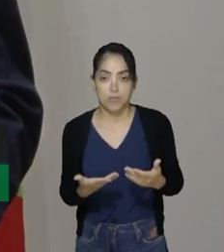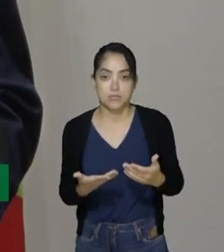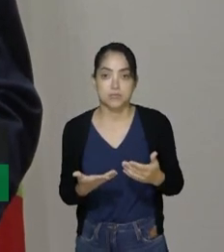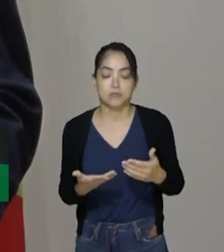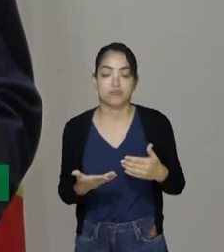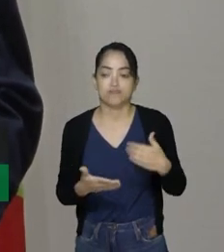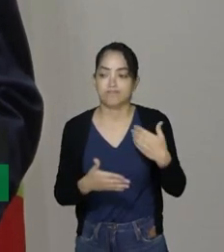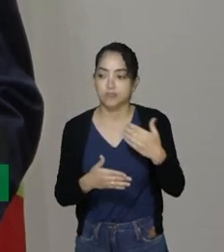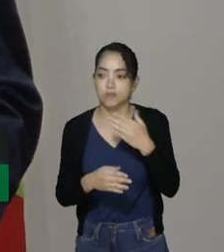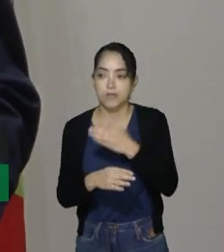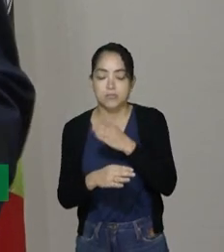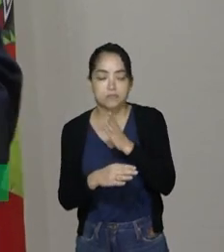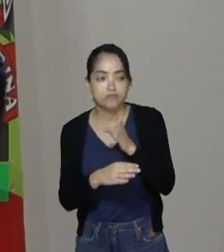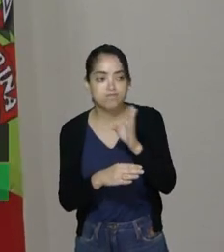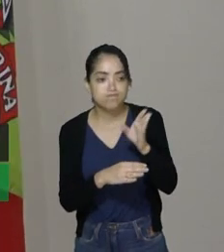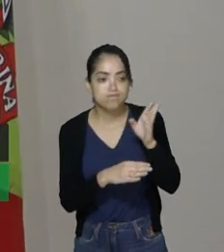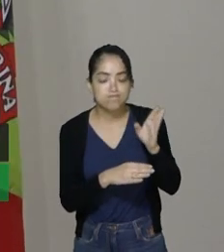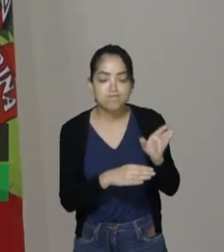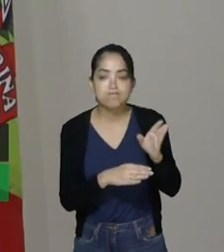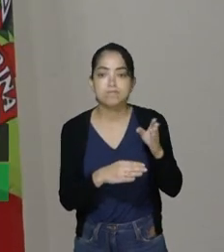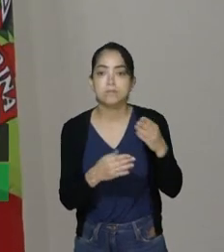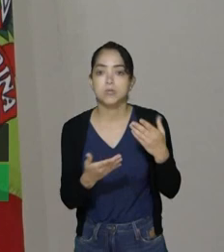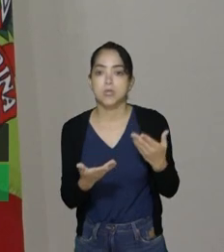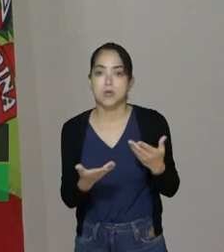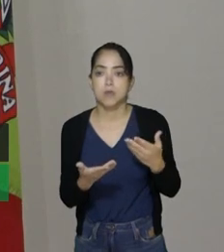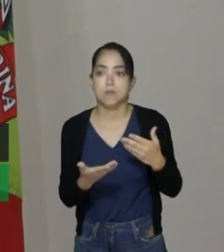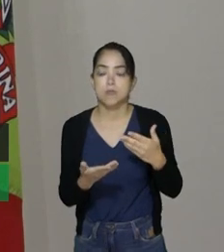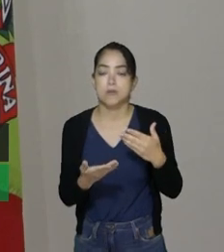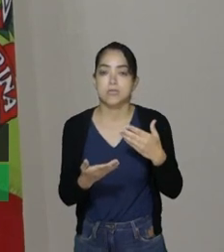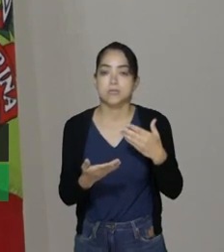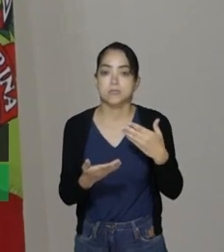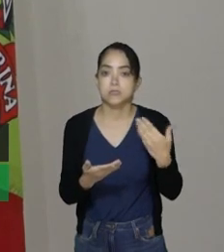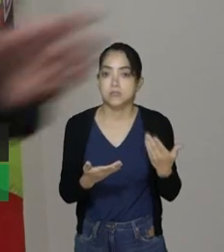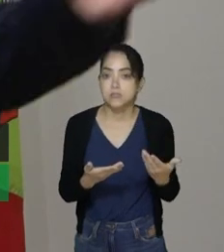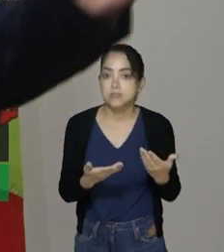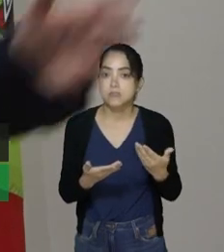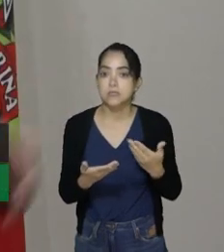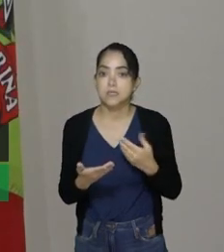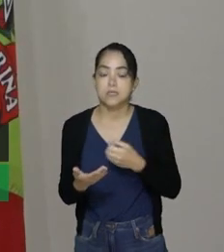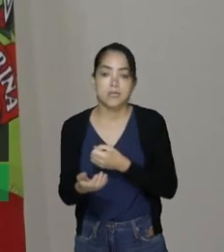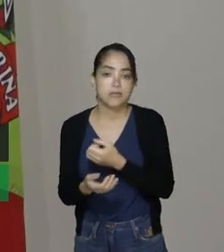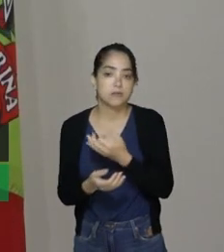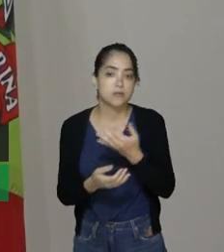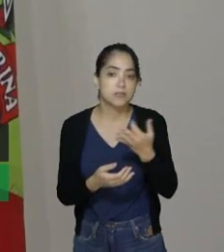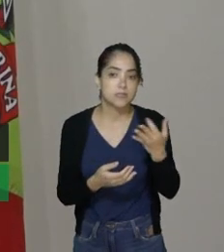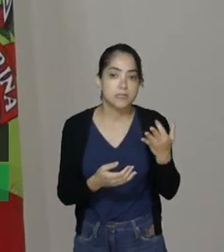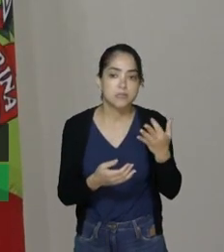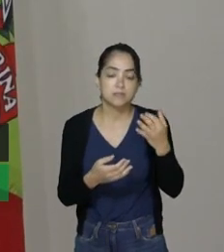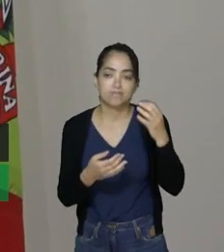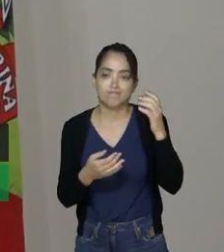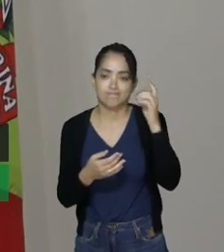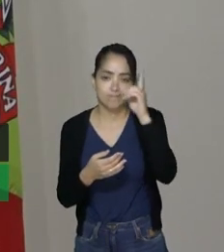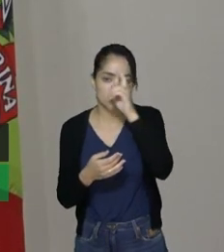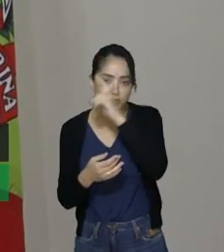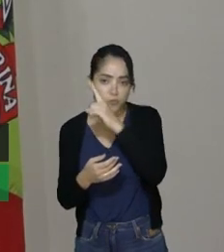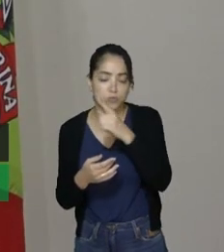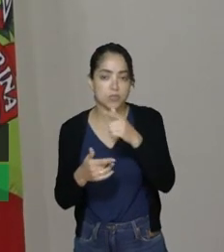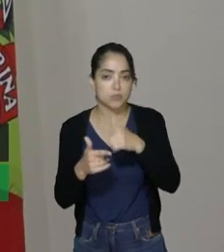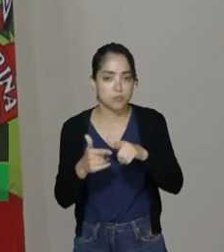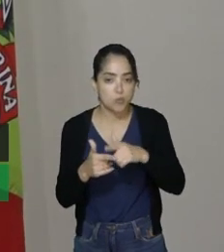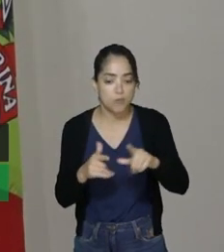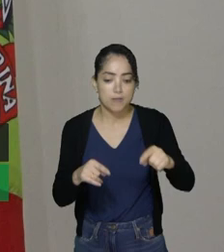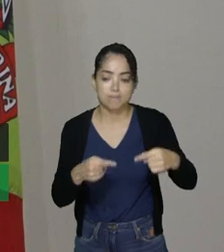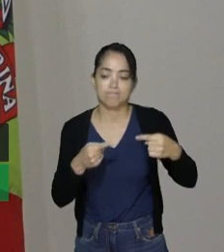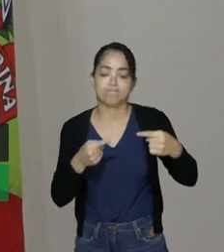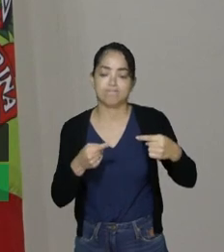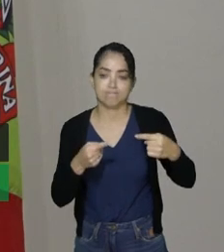o mundo, por mais que eu tivesse tido tantas dificuldades enfrentadas,